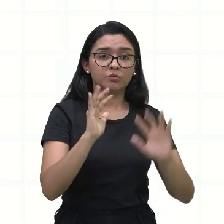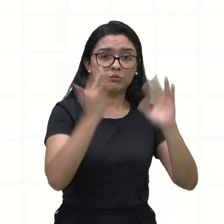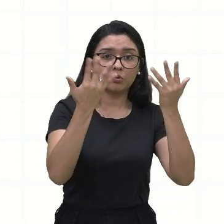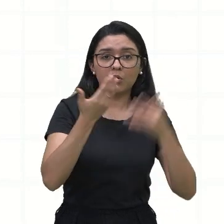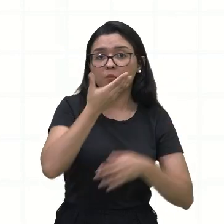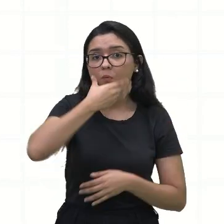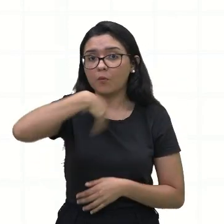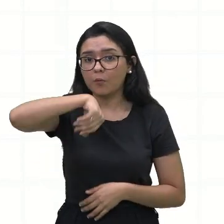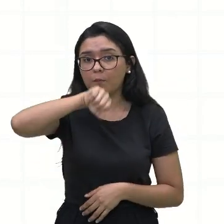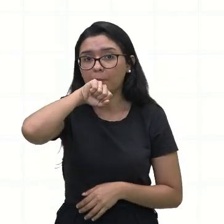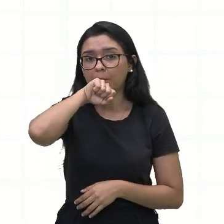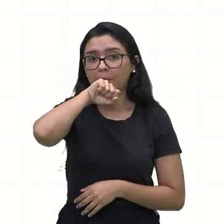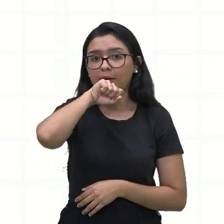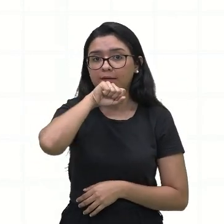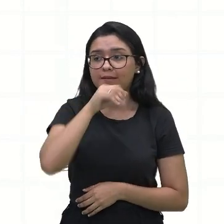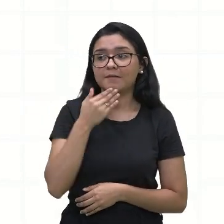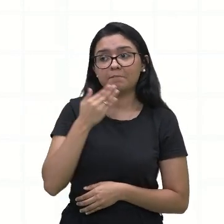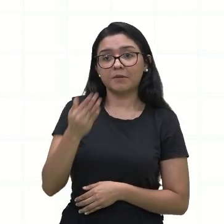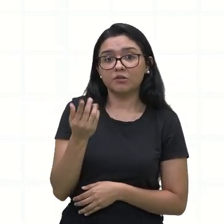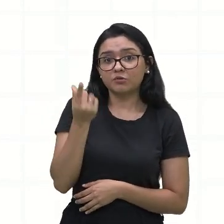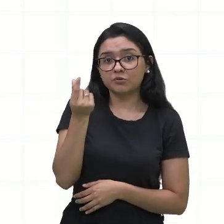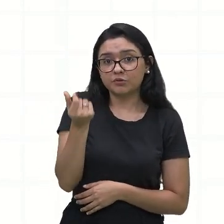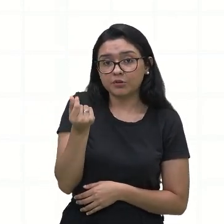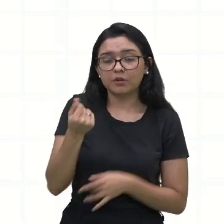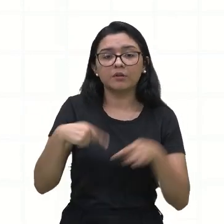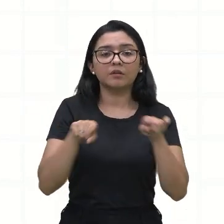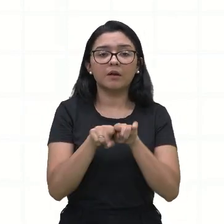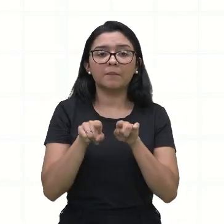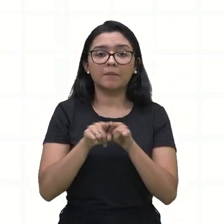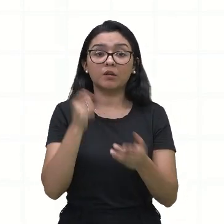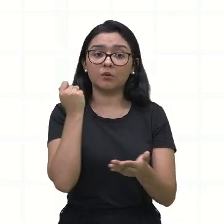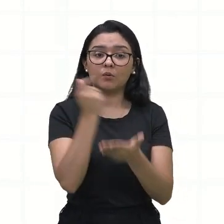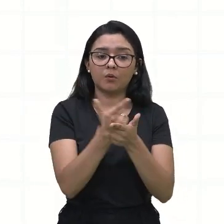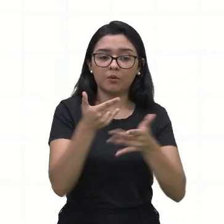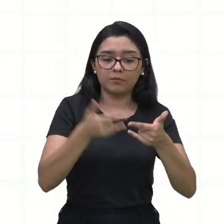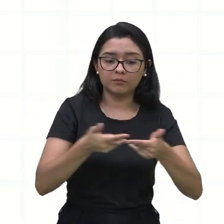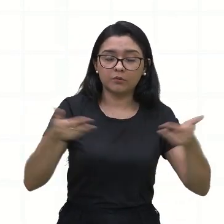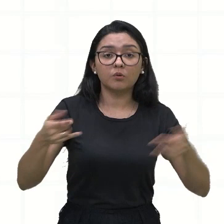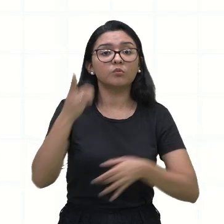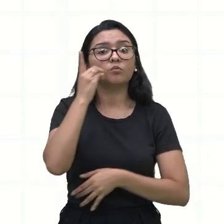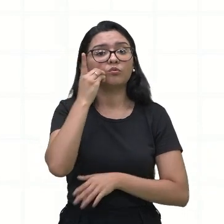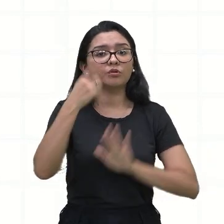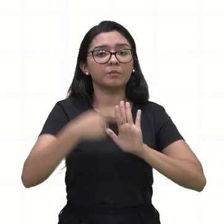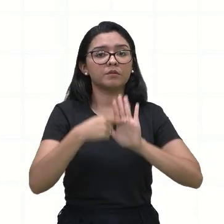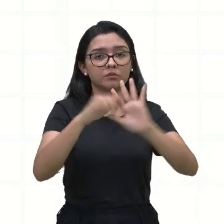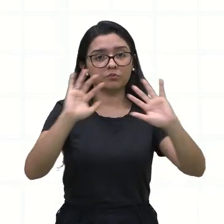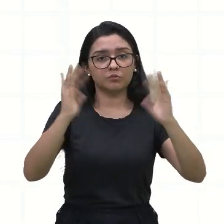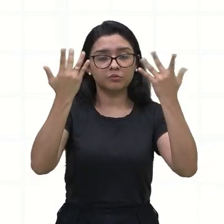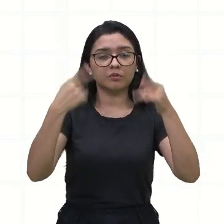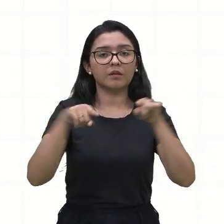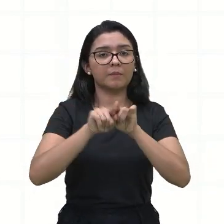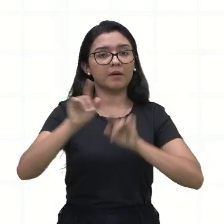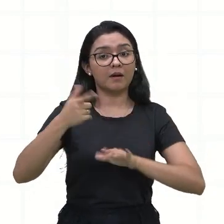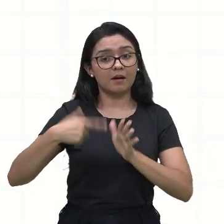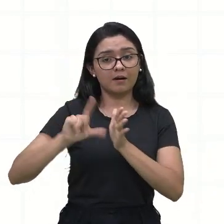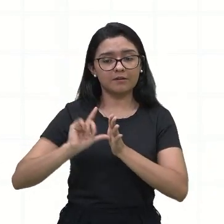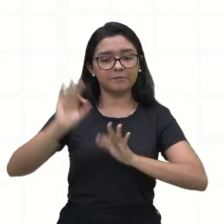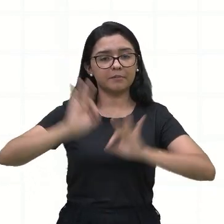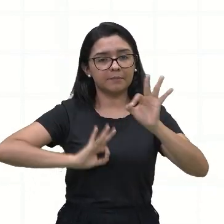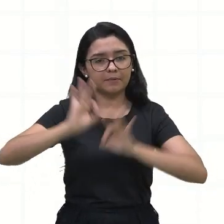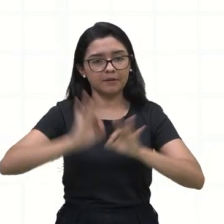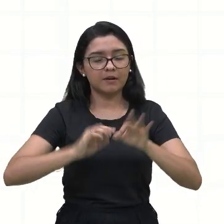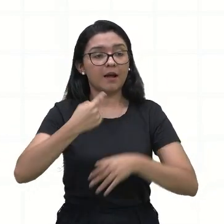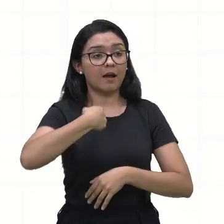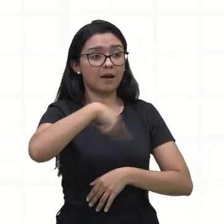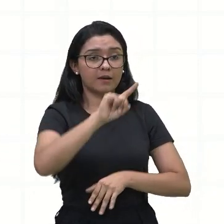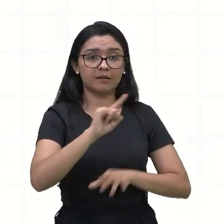pai que ele pede o dinheiro para o pai, o ingresso que ele compra, o dia da apresentação do show, a preparação para ir para o show, a